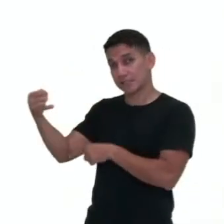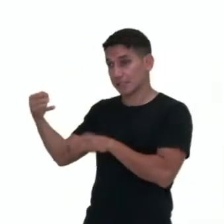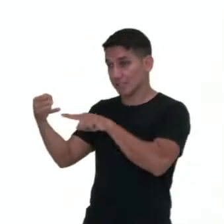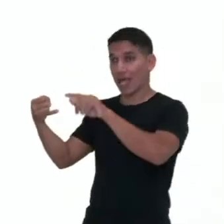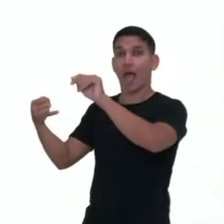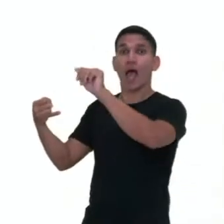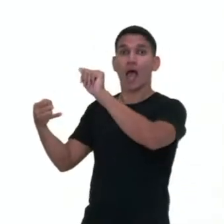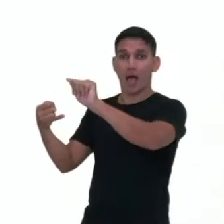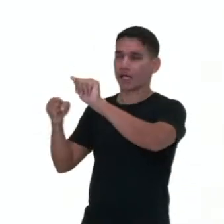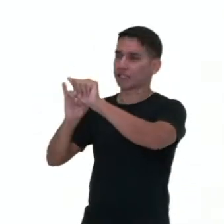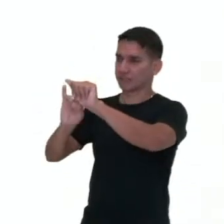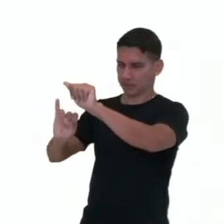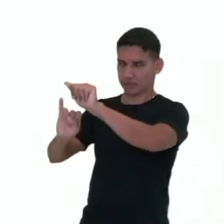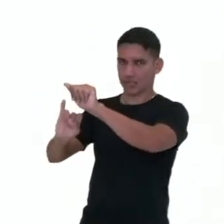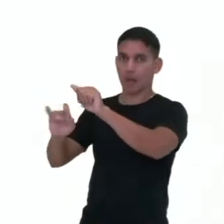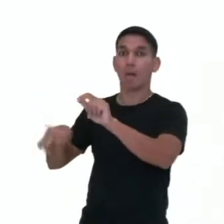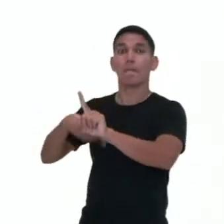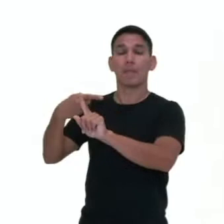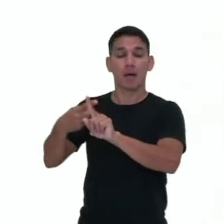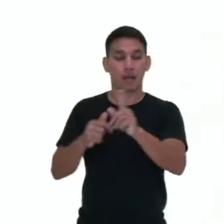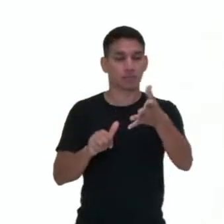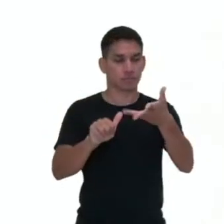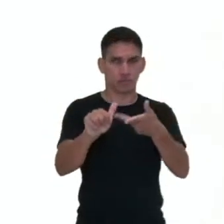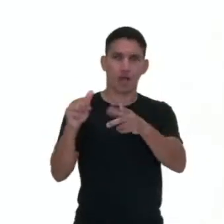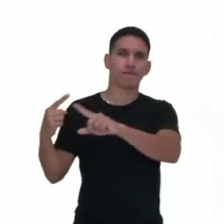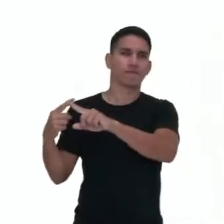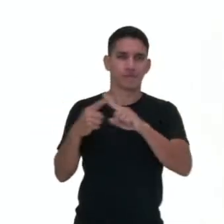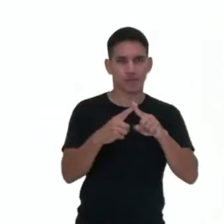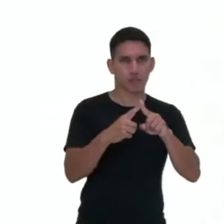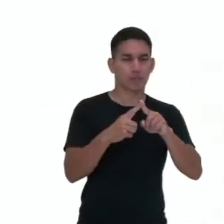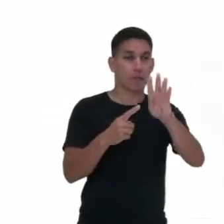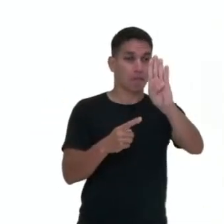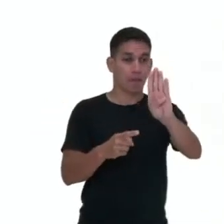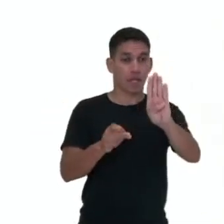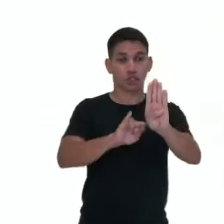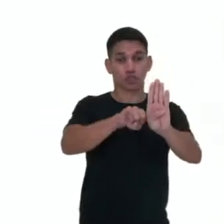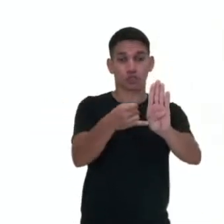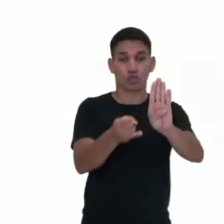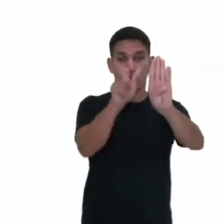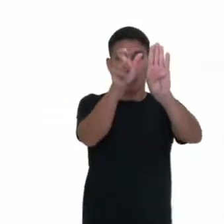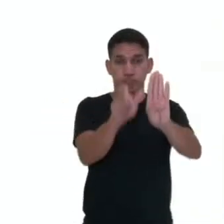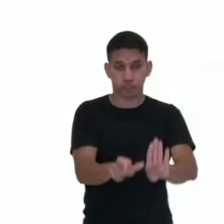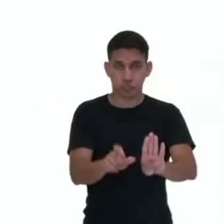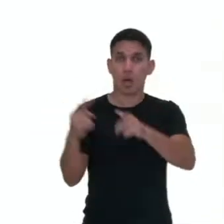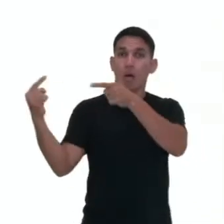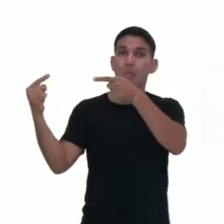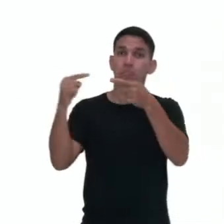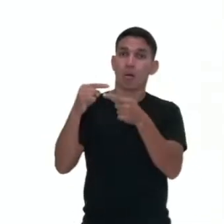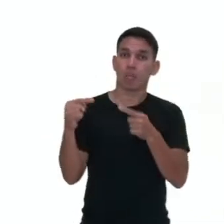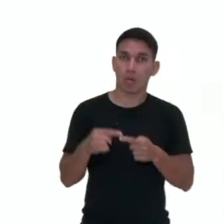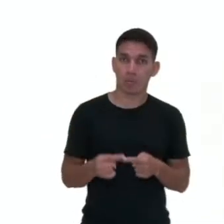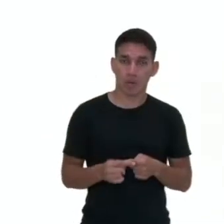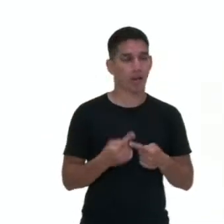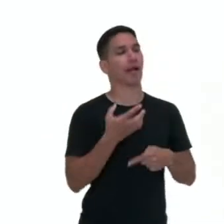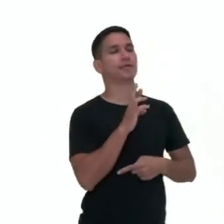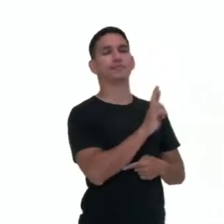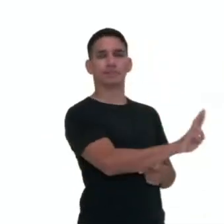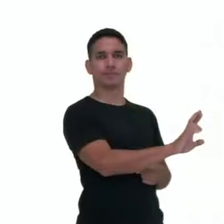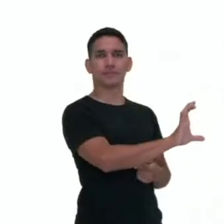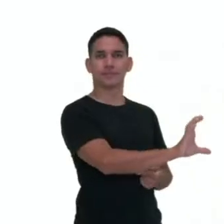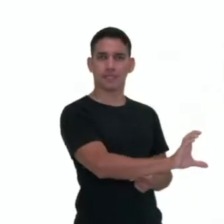A pelos elementos da coluna J de B, tomados ordenadamente. Indicamos o produto dessas